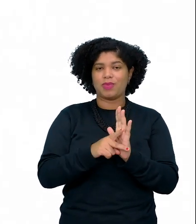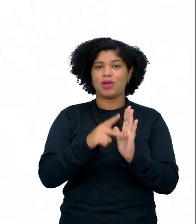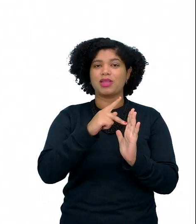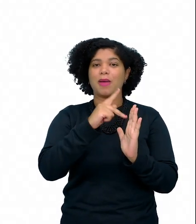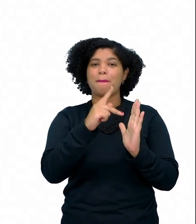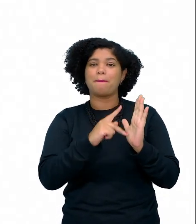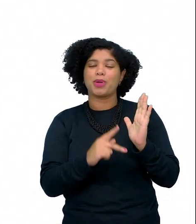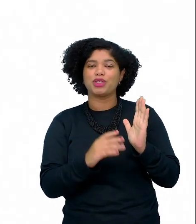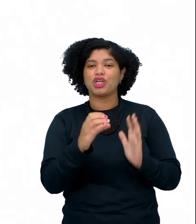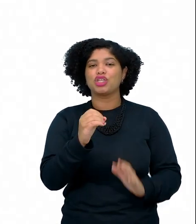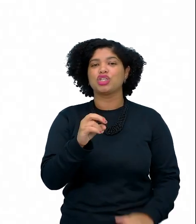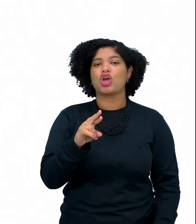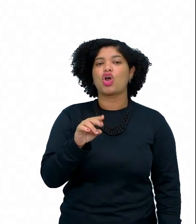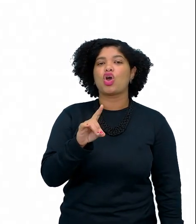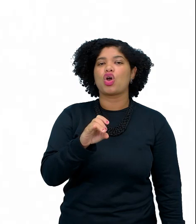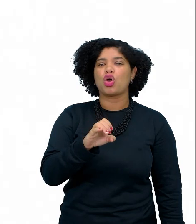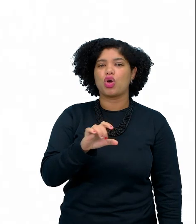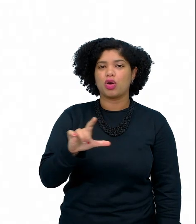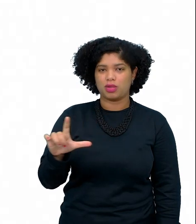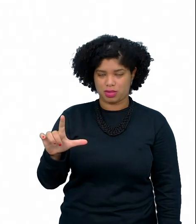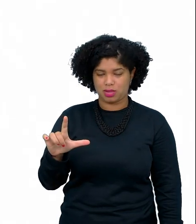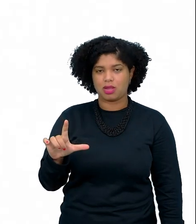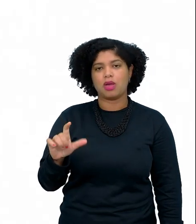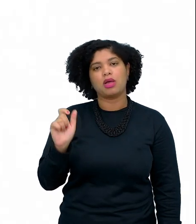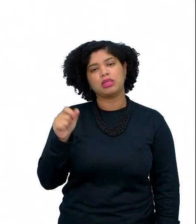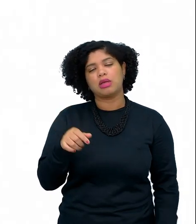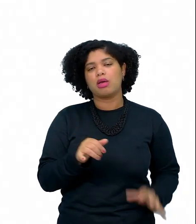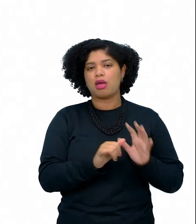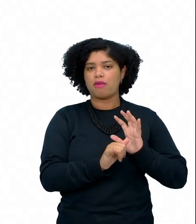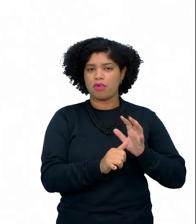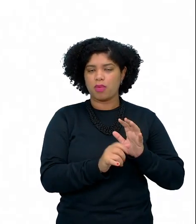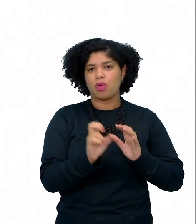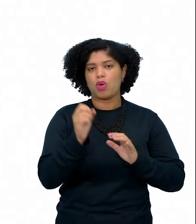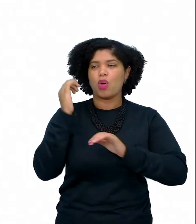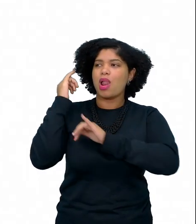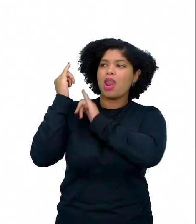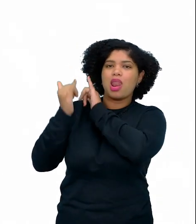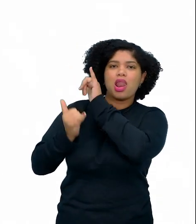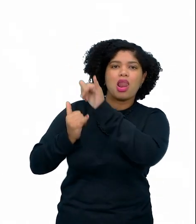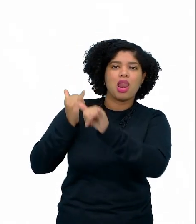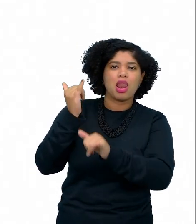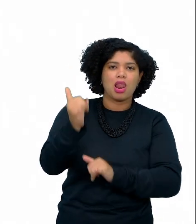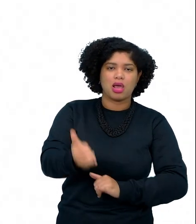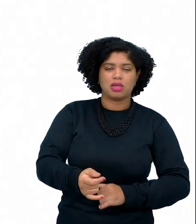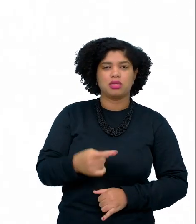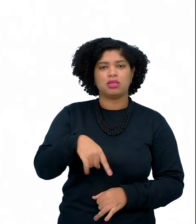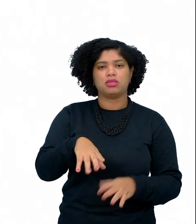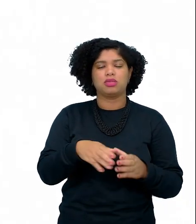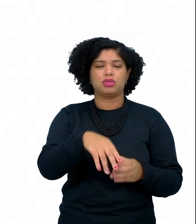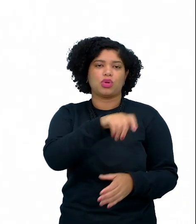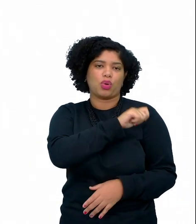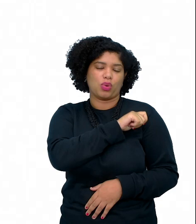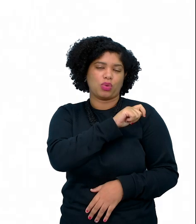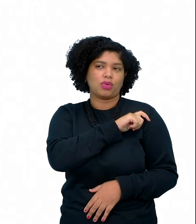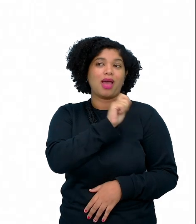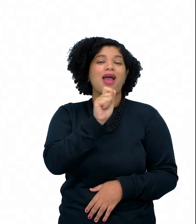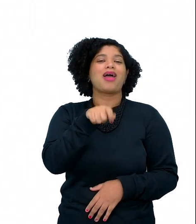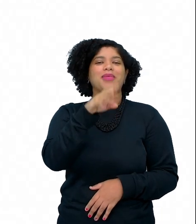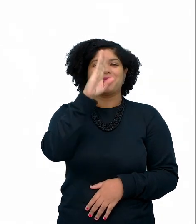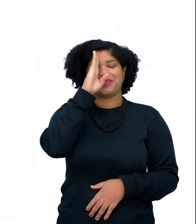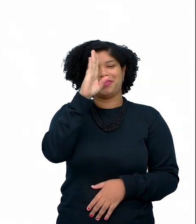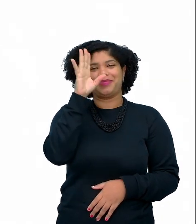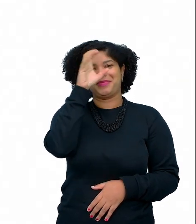de cordel, podendo ser também fábulas e lendas, para ter os alunos aí no centro da